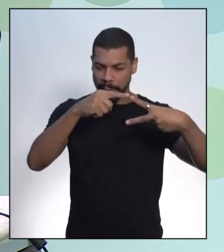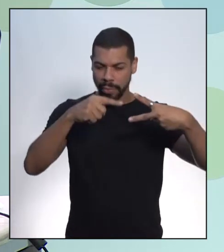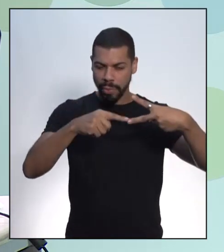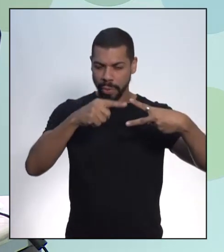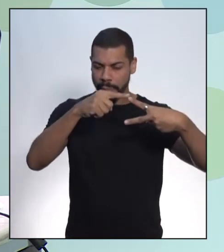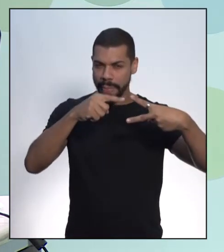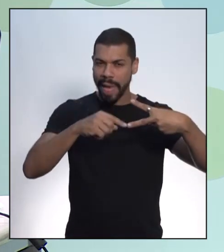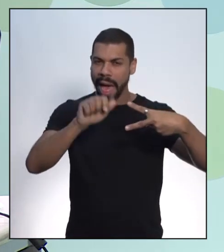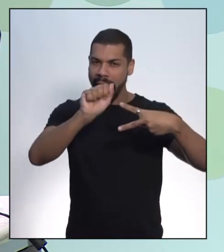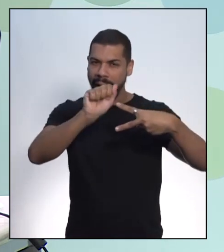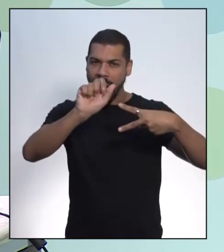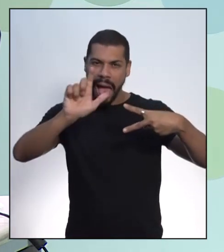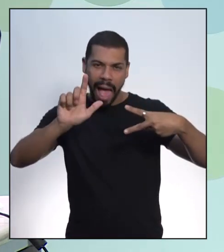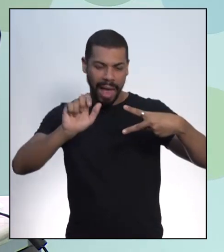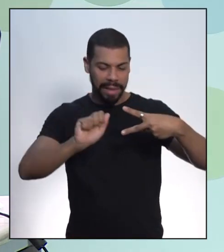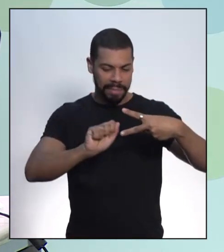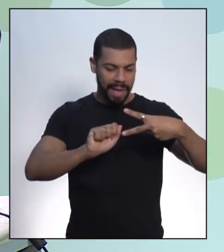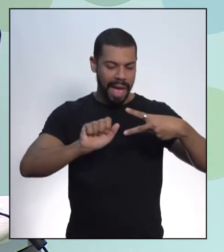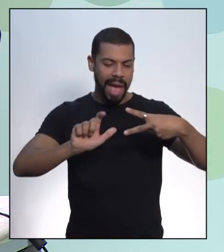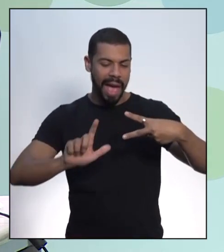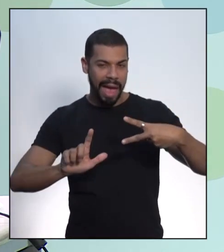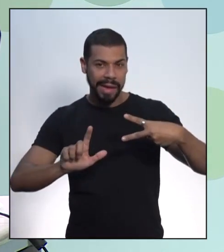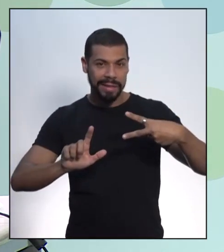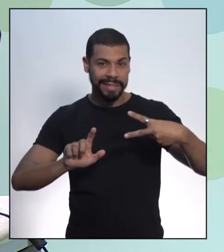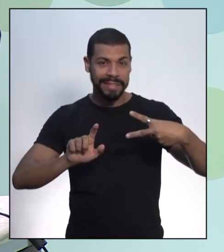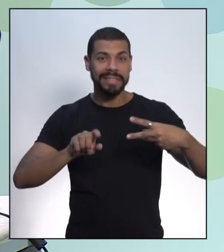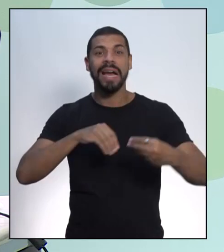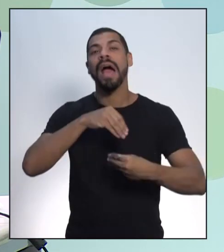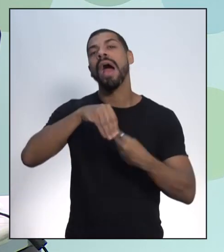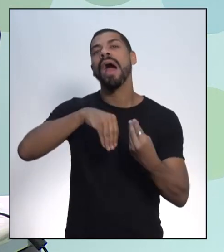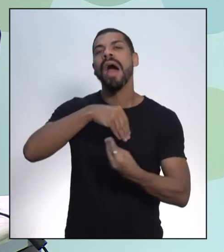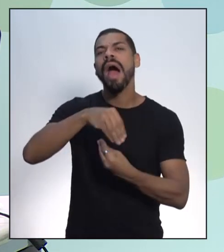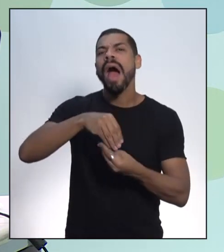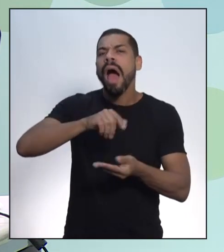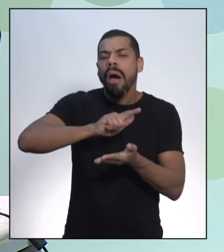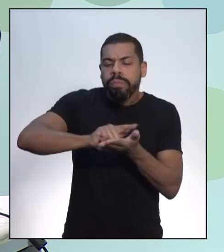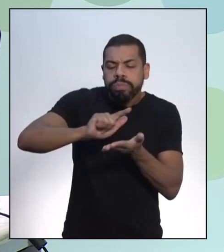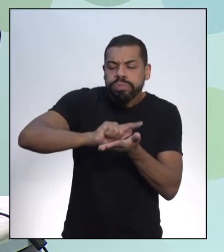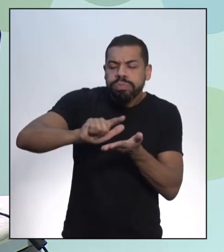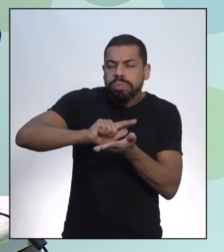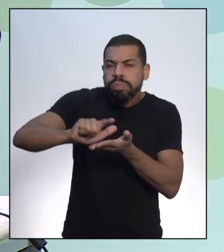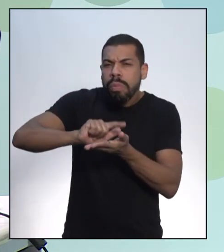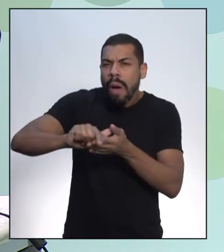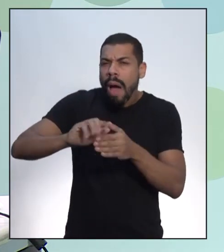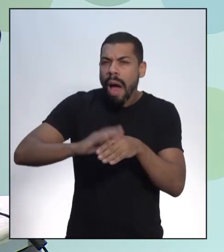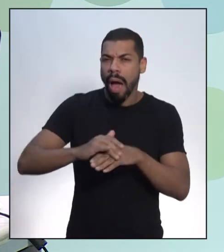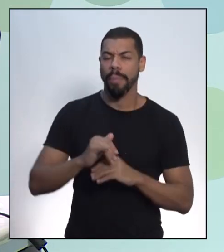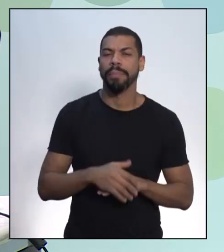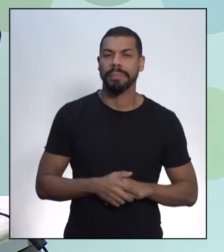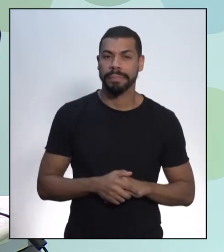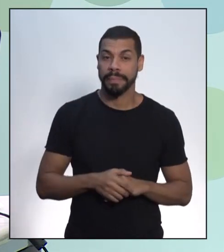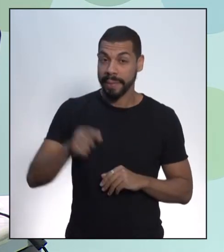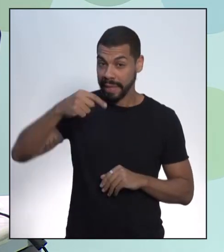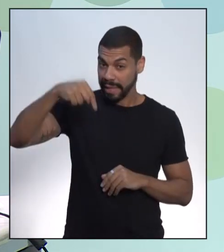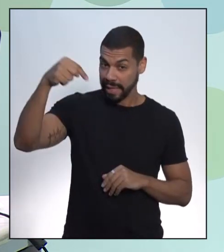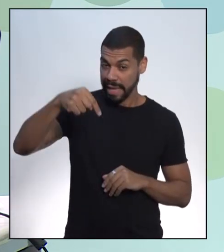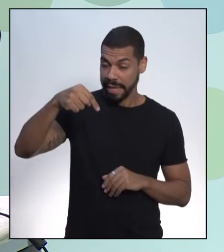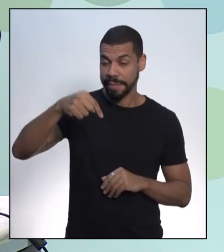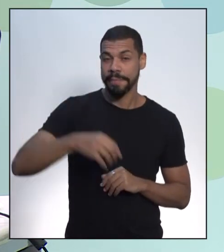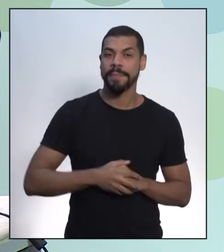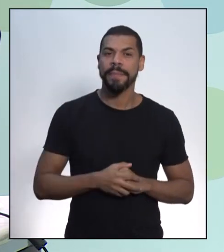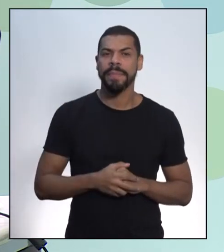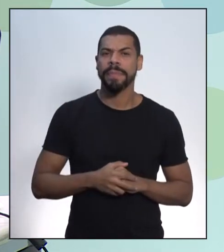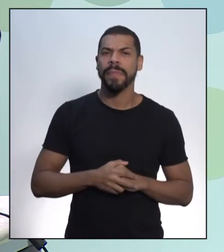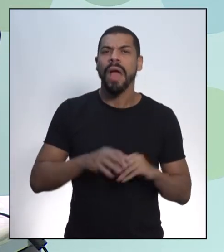são formados, ele vai aderir às impurezas. A menor parte desse cátion, ele